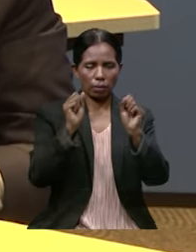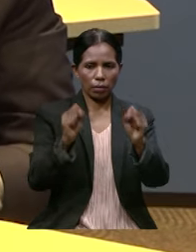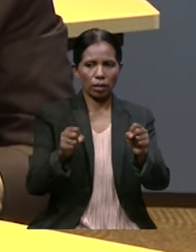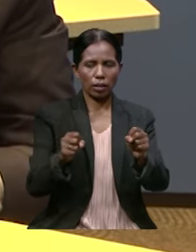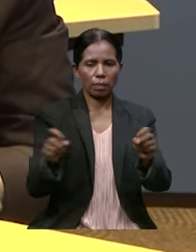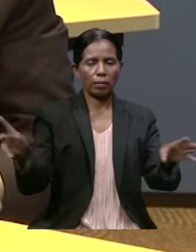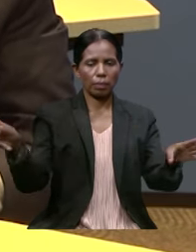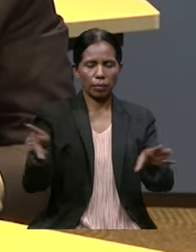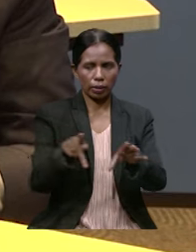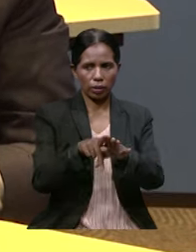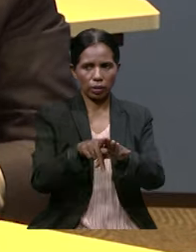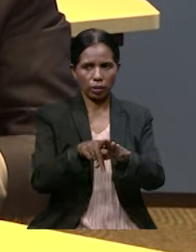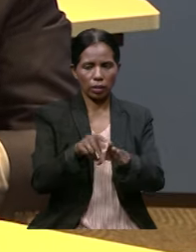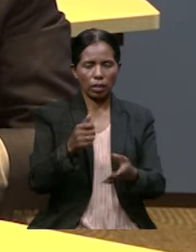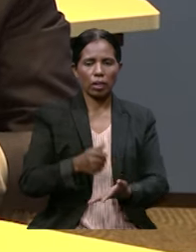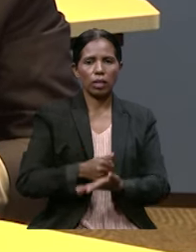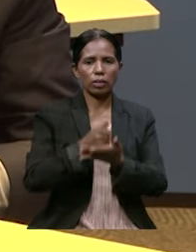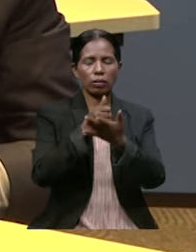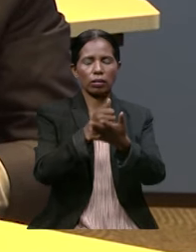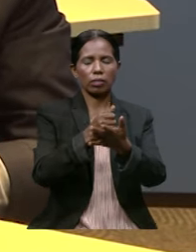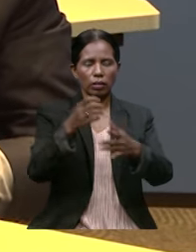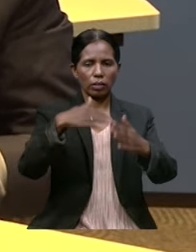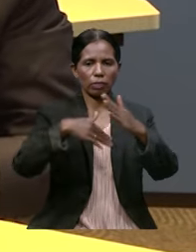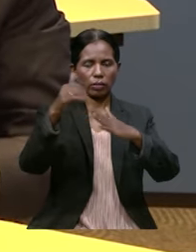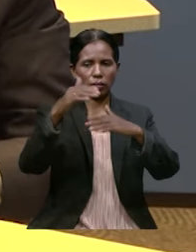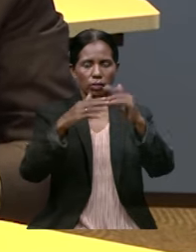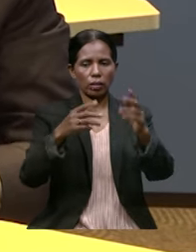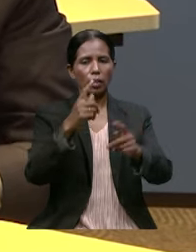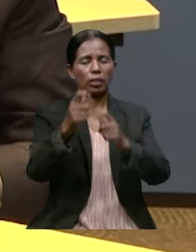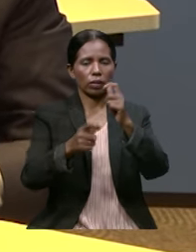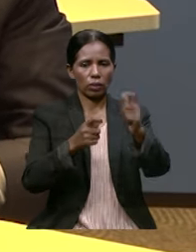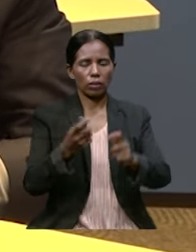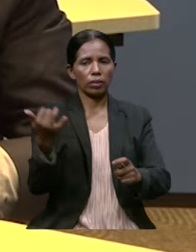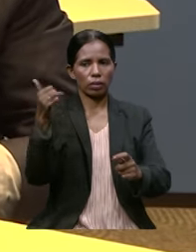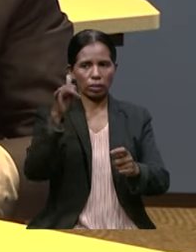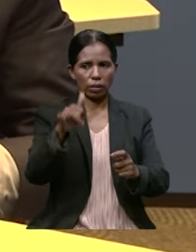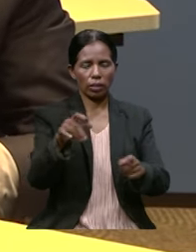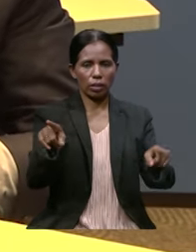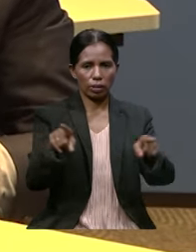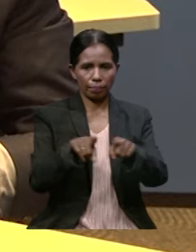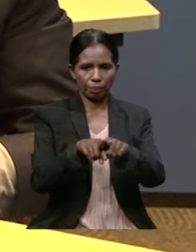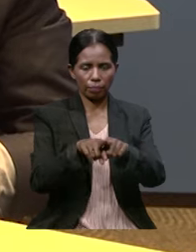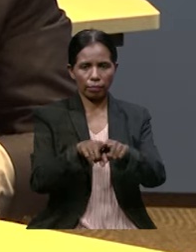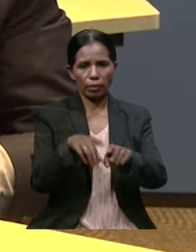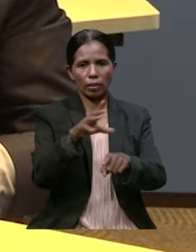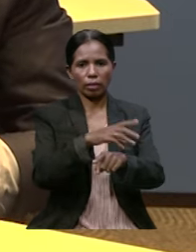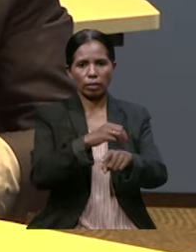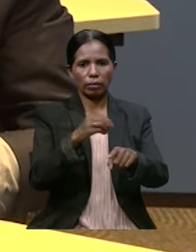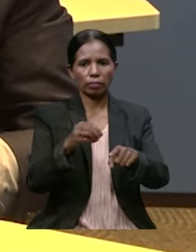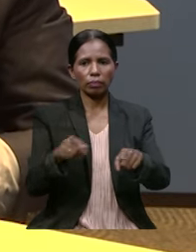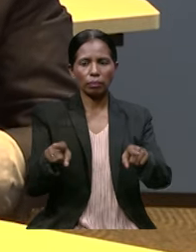bele hola parte e nomos facilidades infraestrutura sira nebe tecnologia ni nessa moza